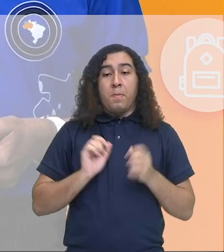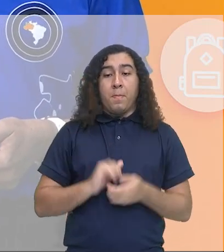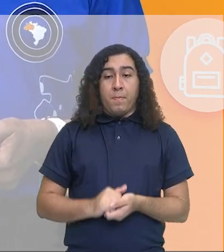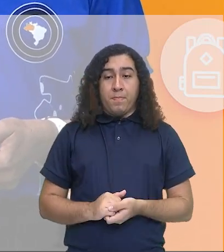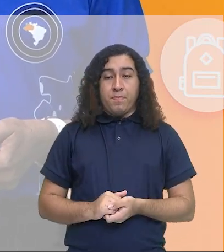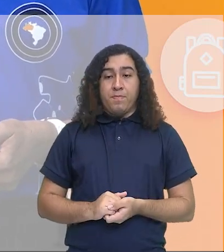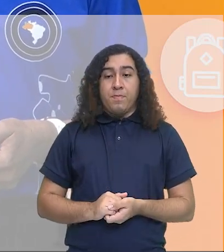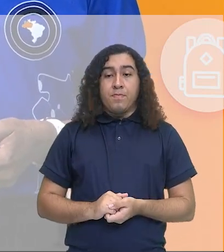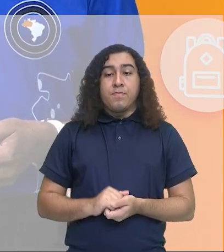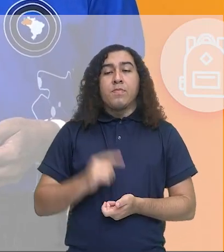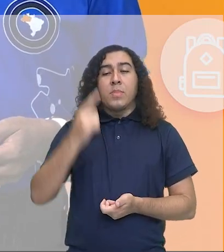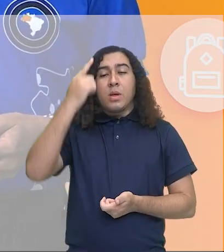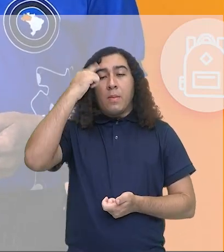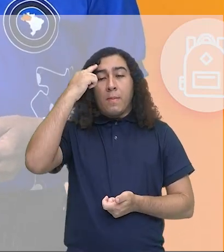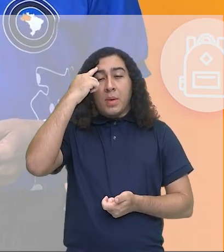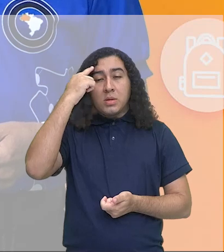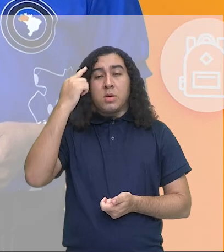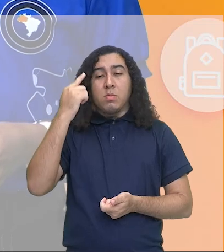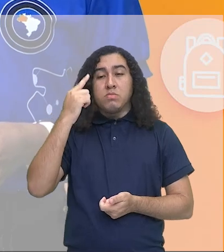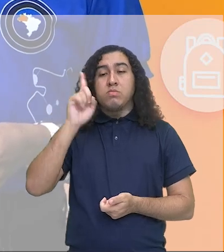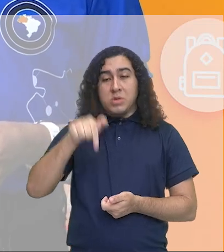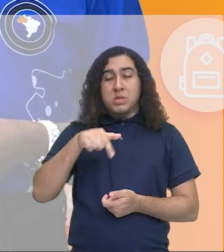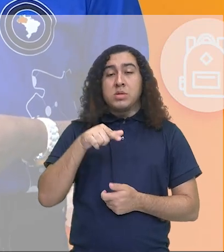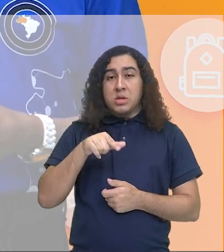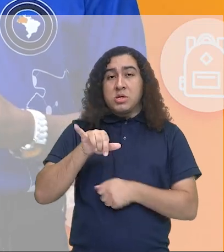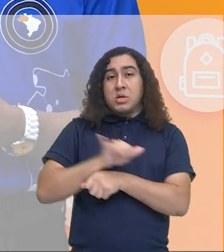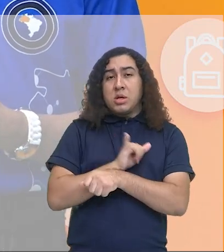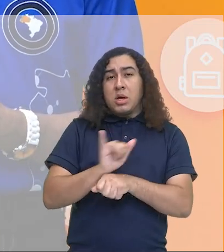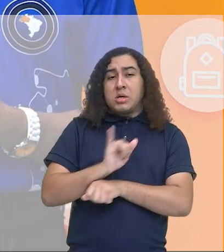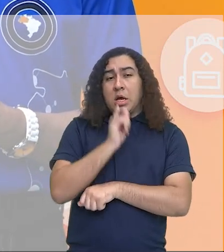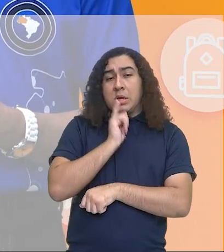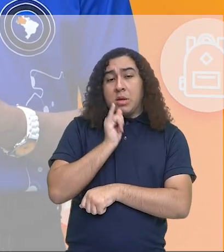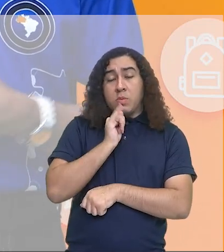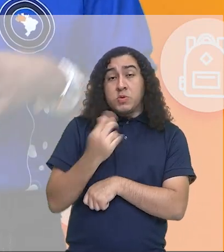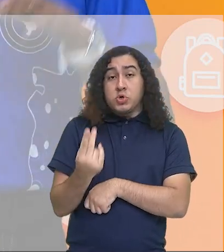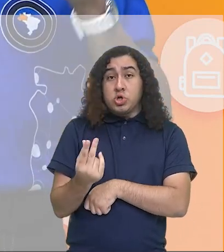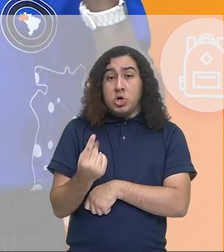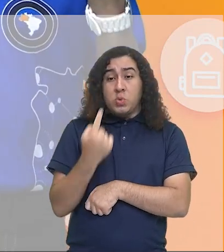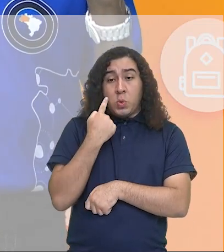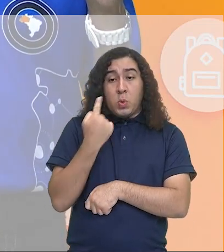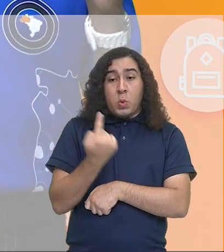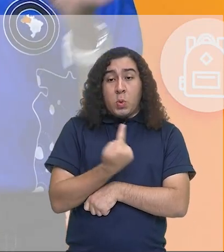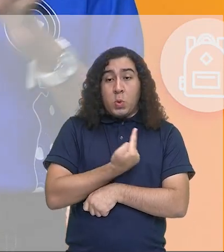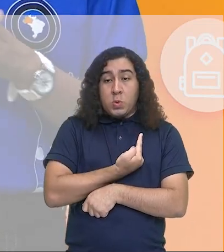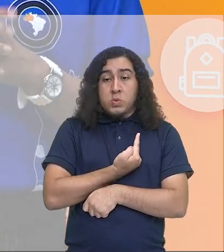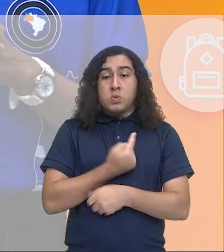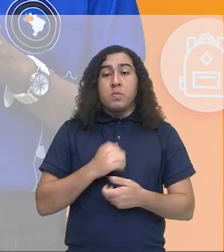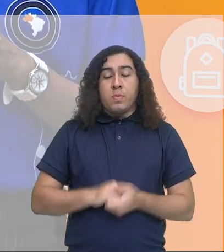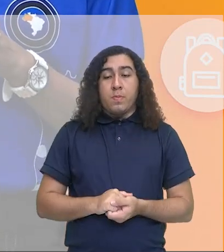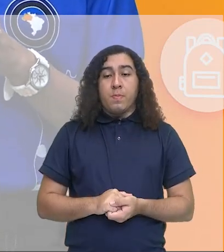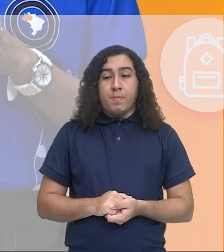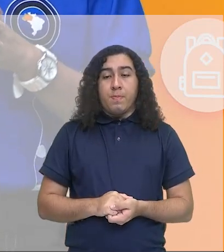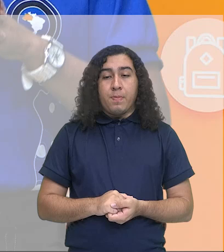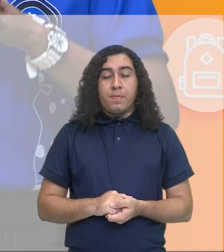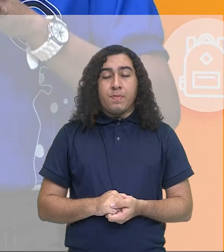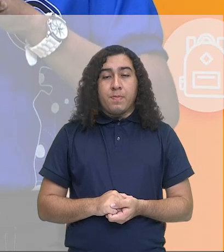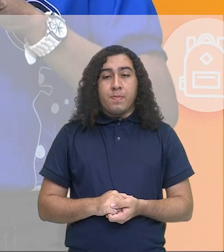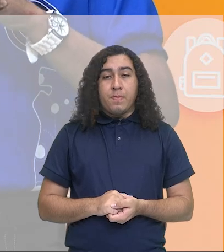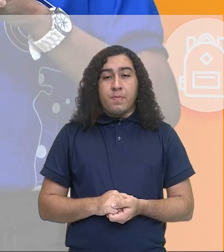pensar alternativamente. Um exemplo aqui com o nosso dinheiro, né? Uma maneira de pensar sobre o